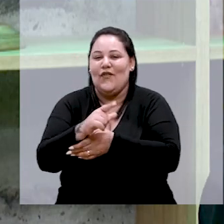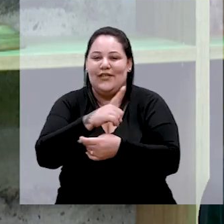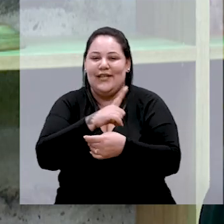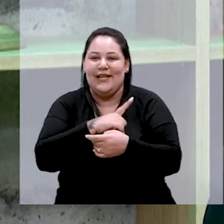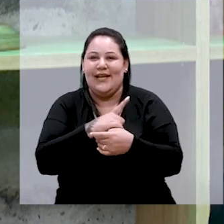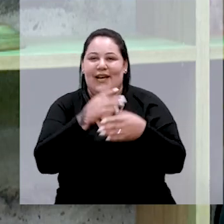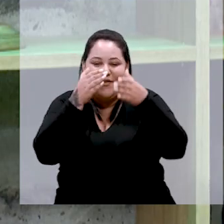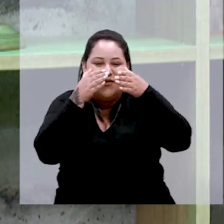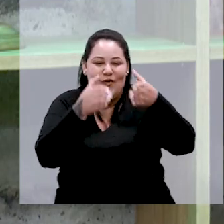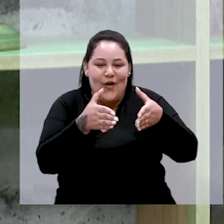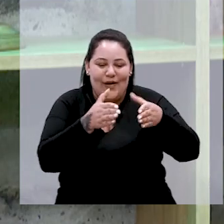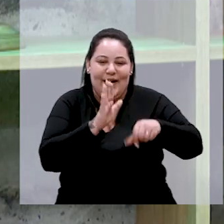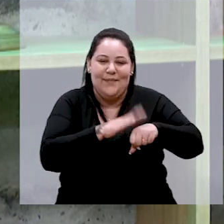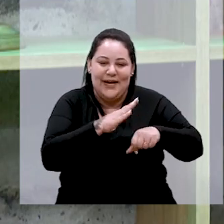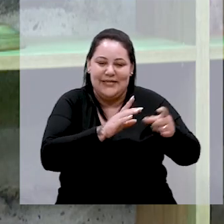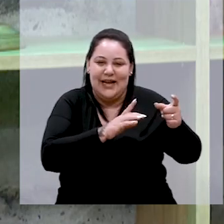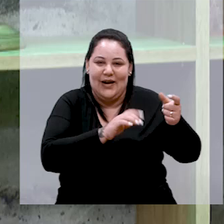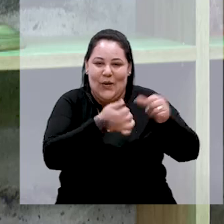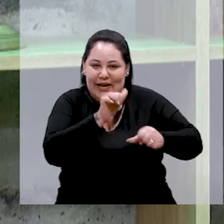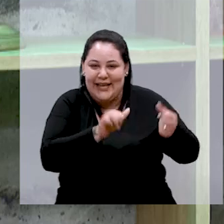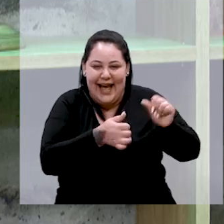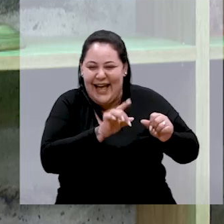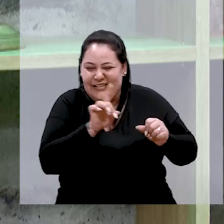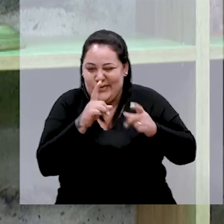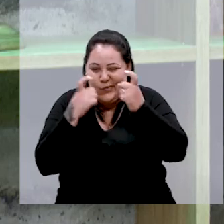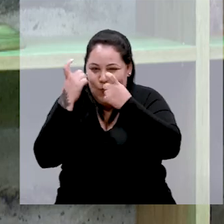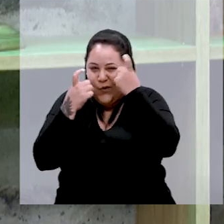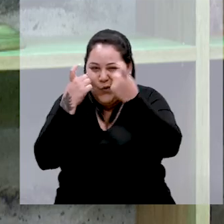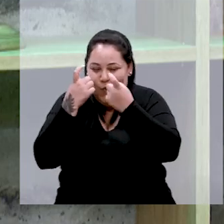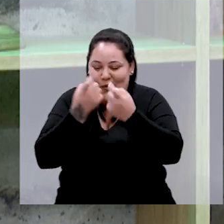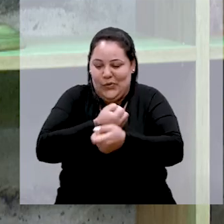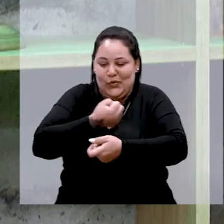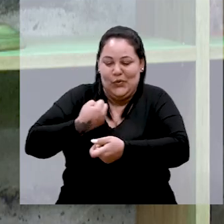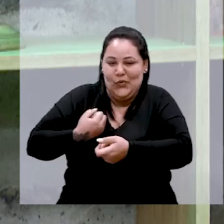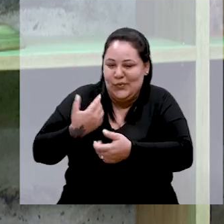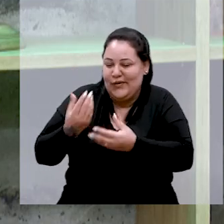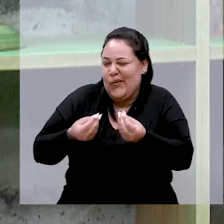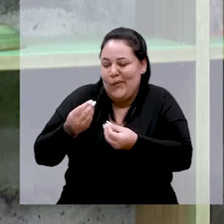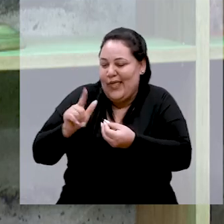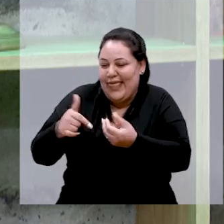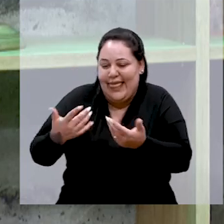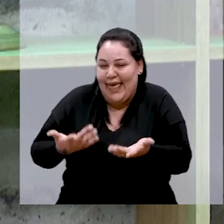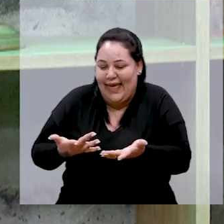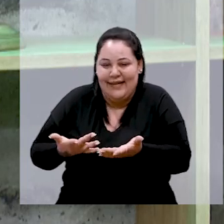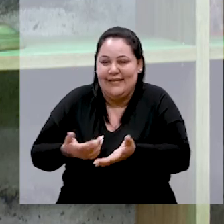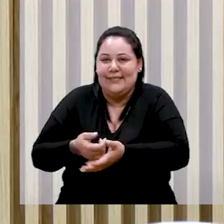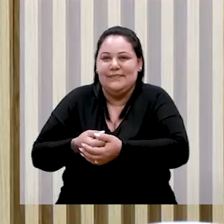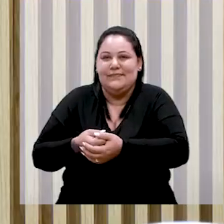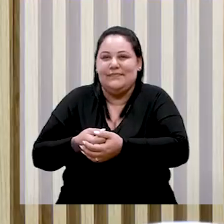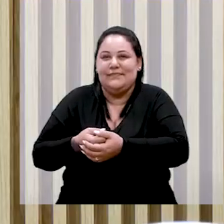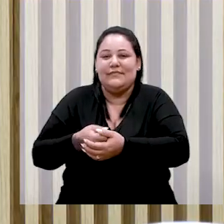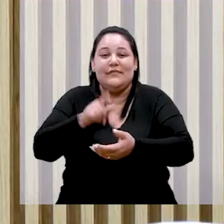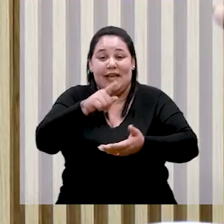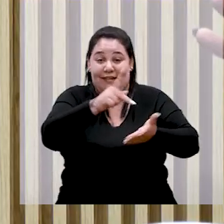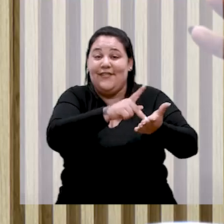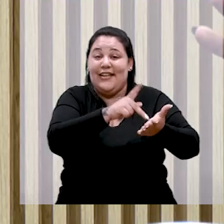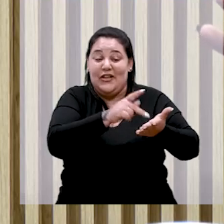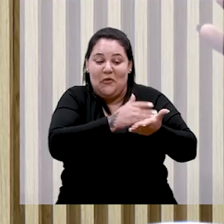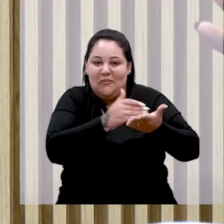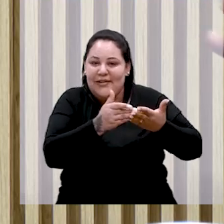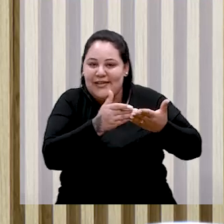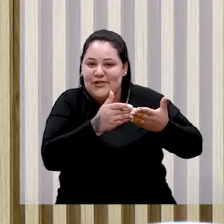mais qualitativo, não tanta preocupação com números, enfim. Como é que tem funcionado esse relacionamento em plenário agora? É literalmente o início